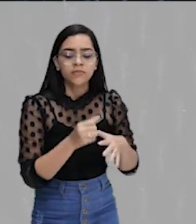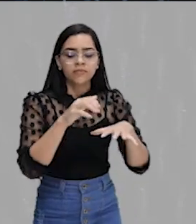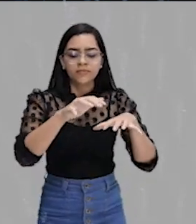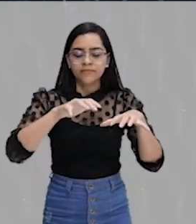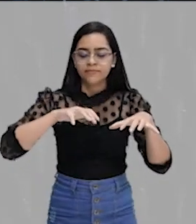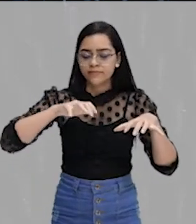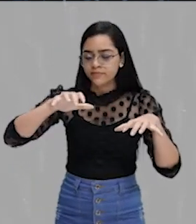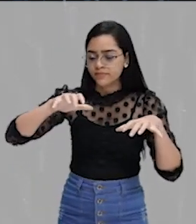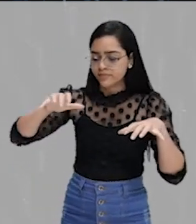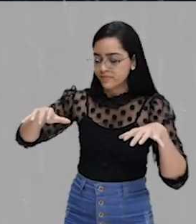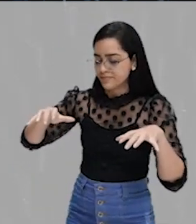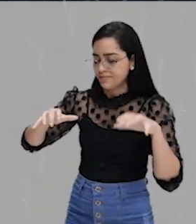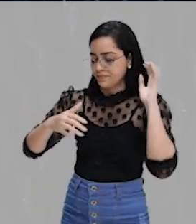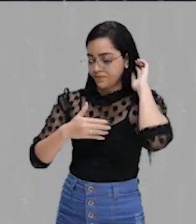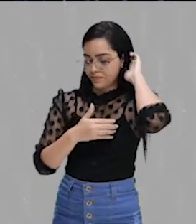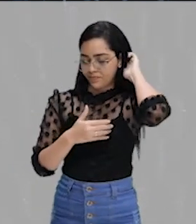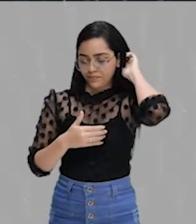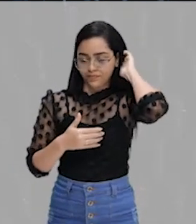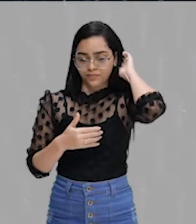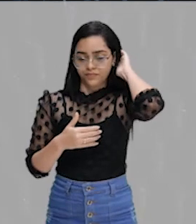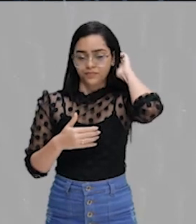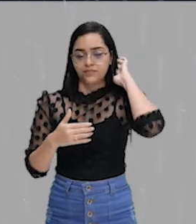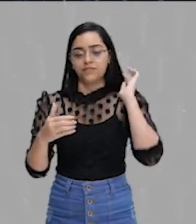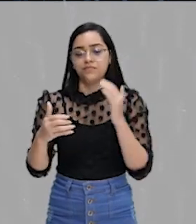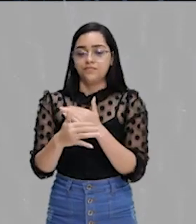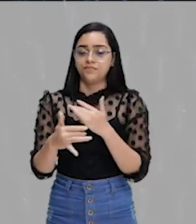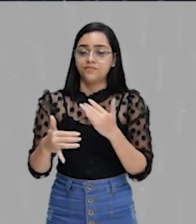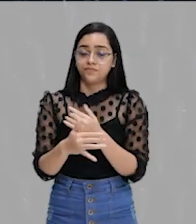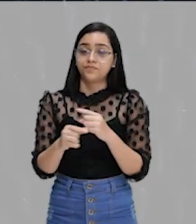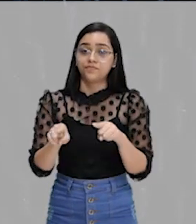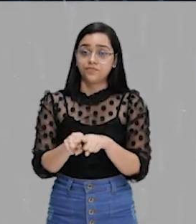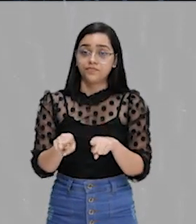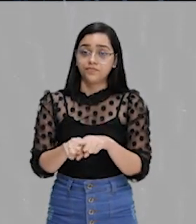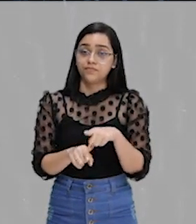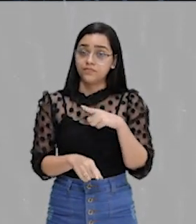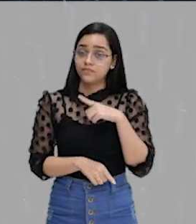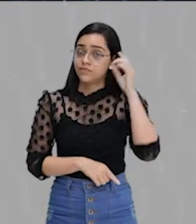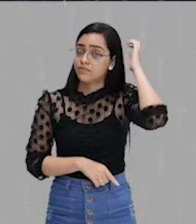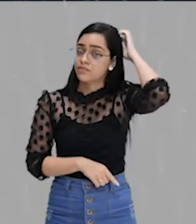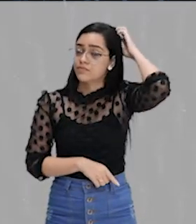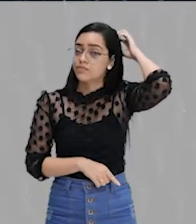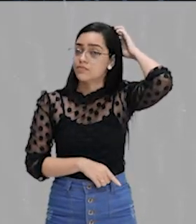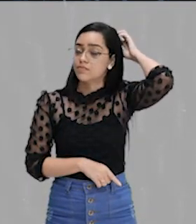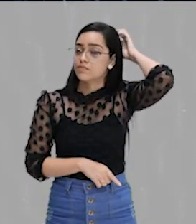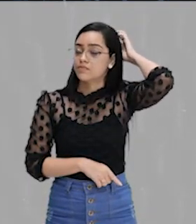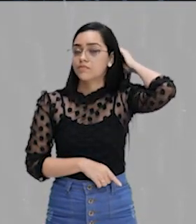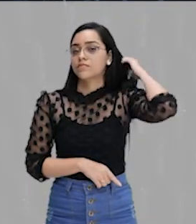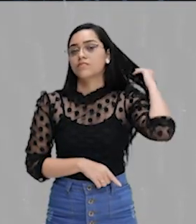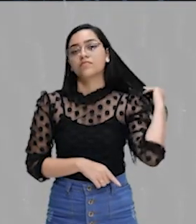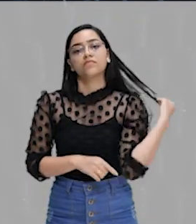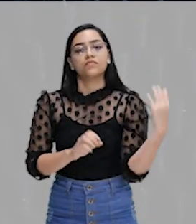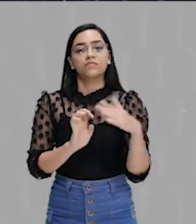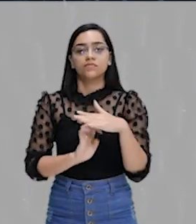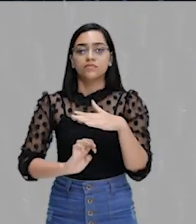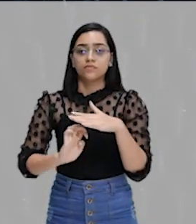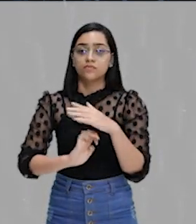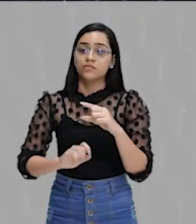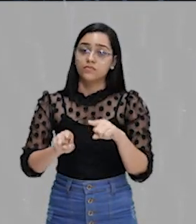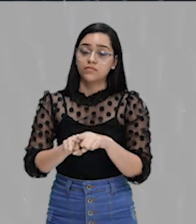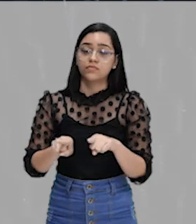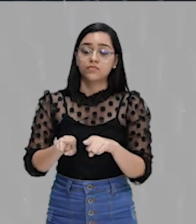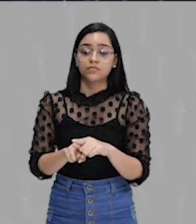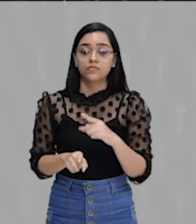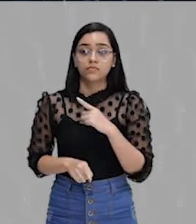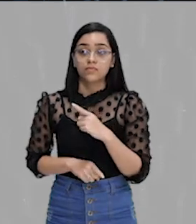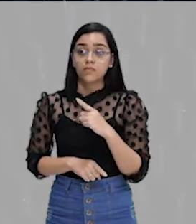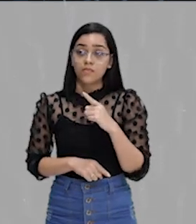da sociedade civil, setores conservadores, e eu diria até mesmo setores empresariais, e lógico,